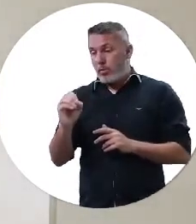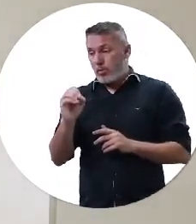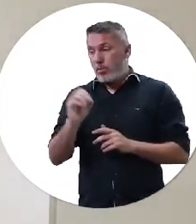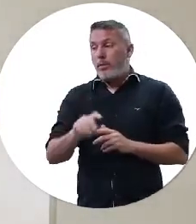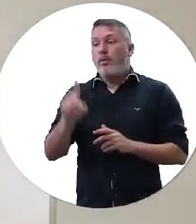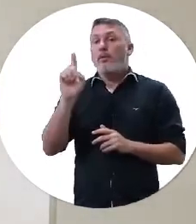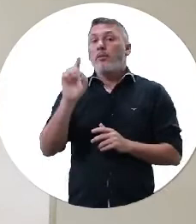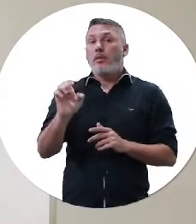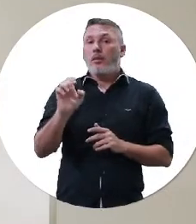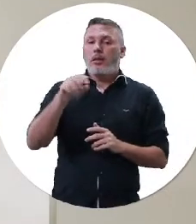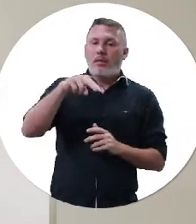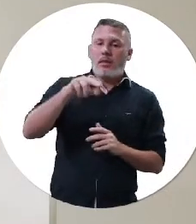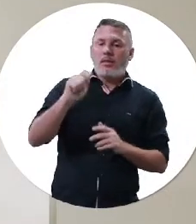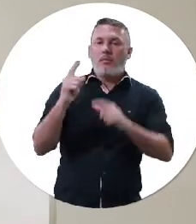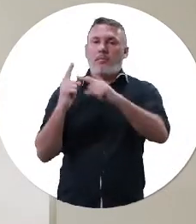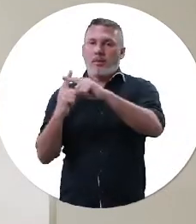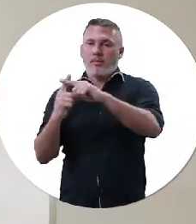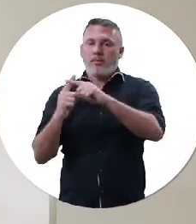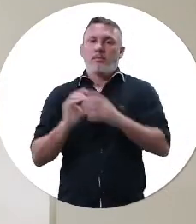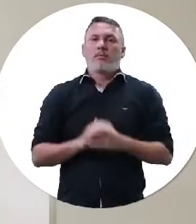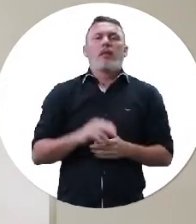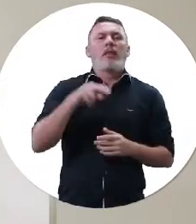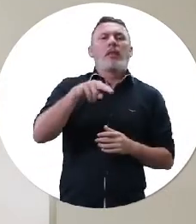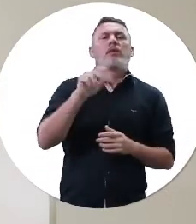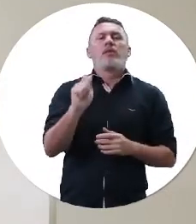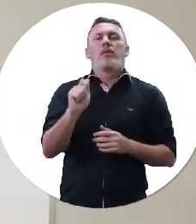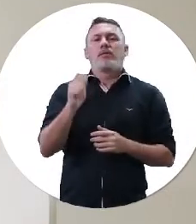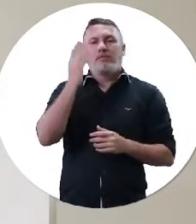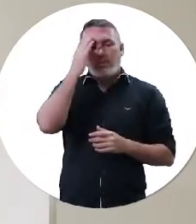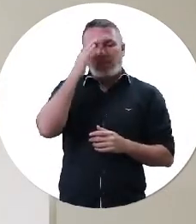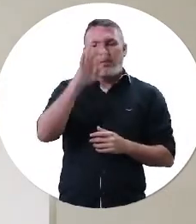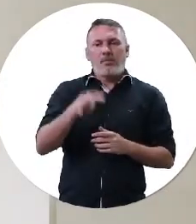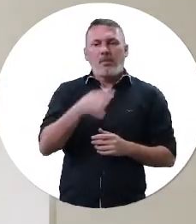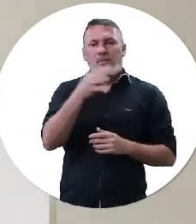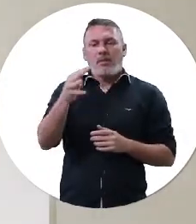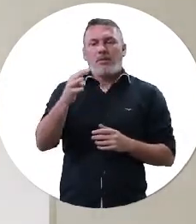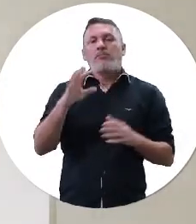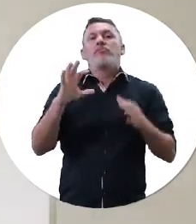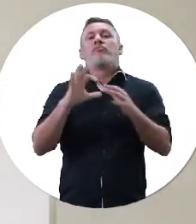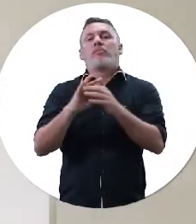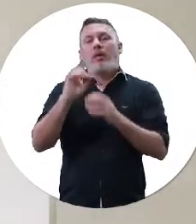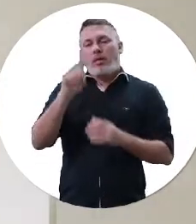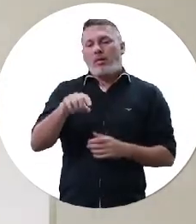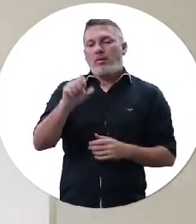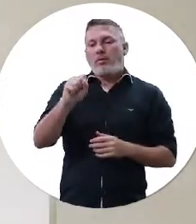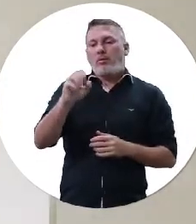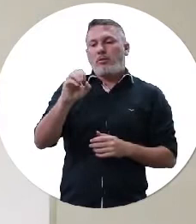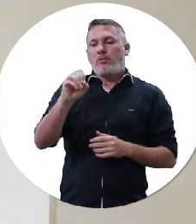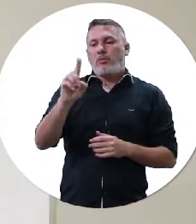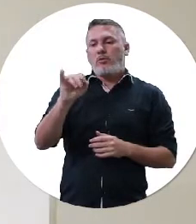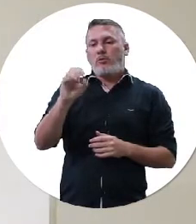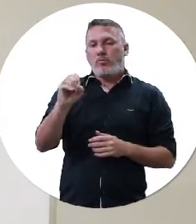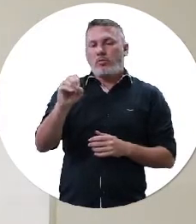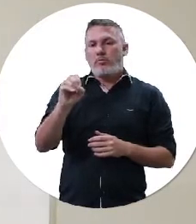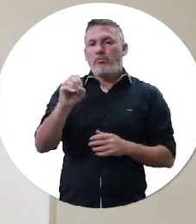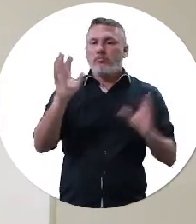Propanoato de sódio. Simples a nomenclatura.